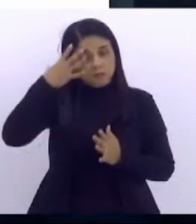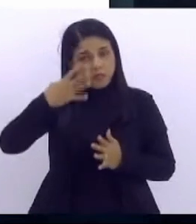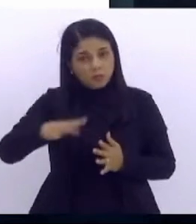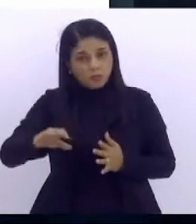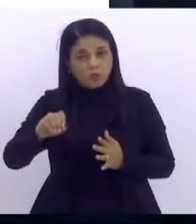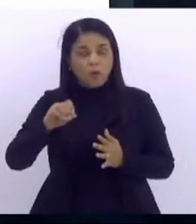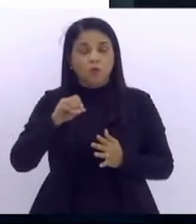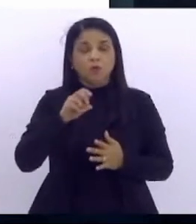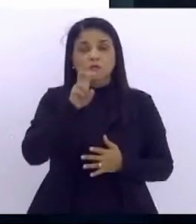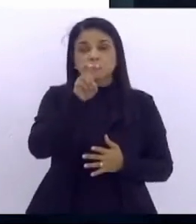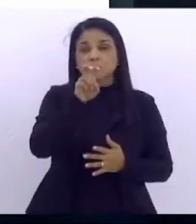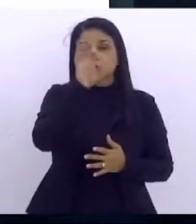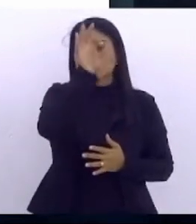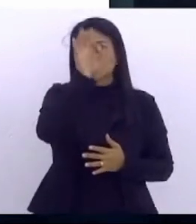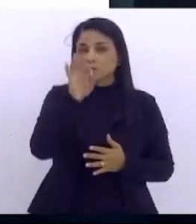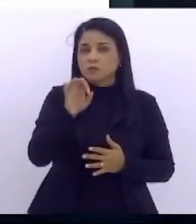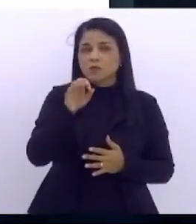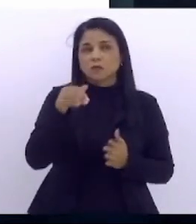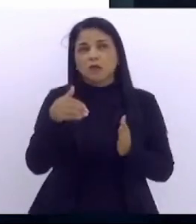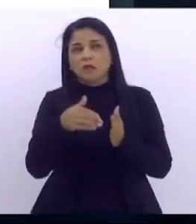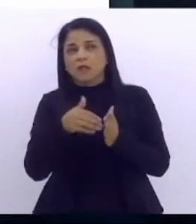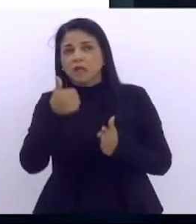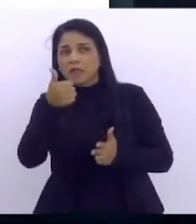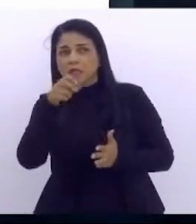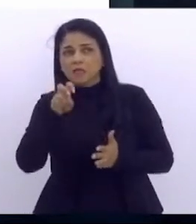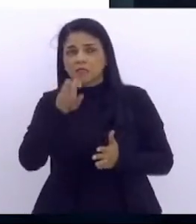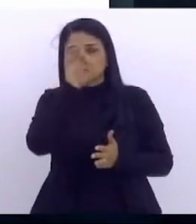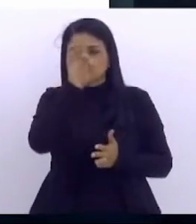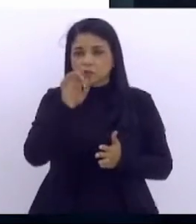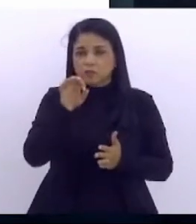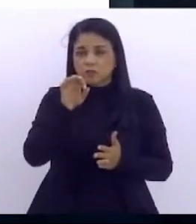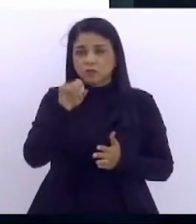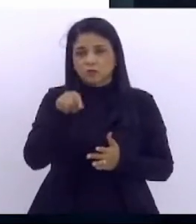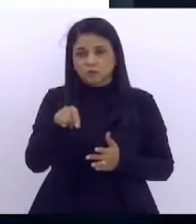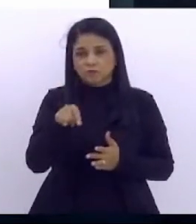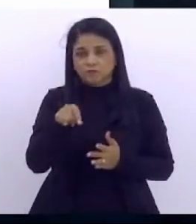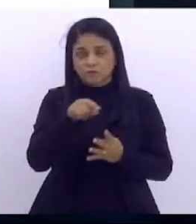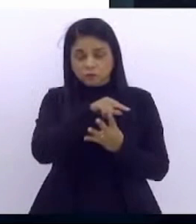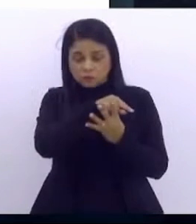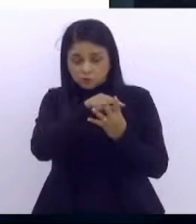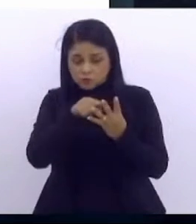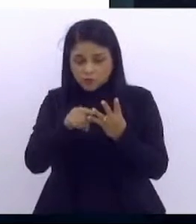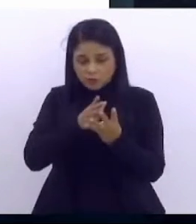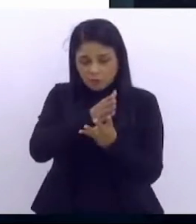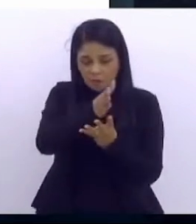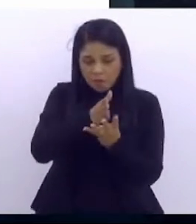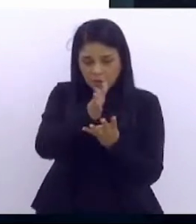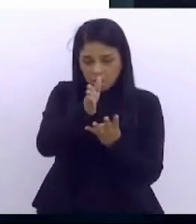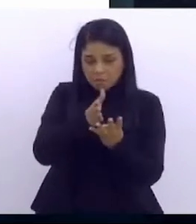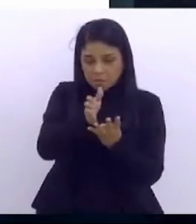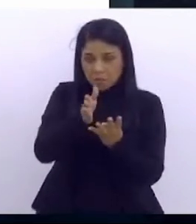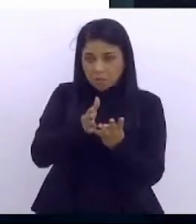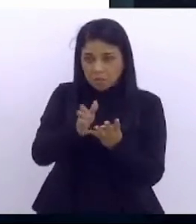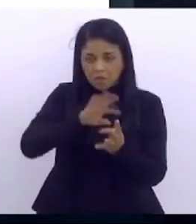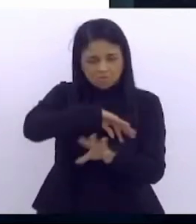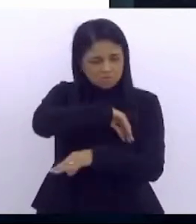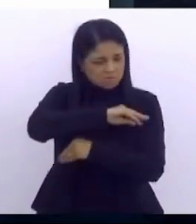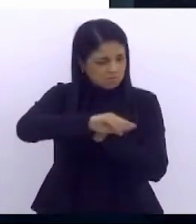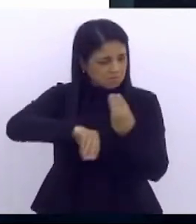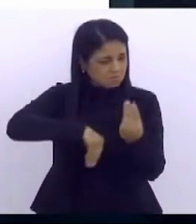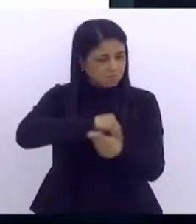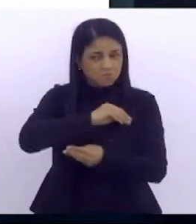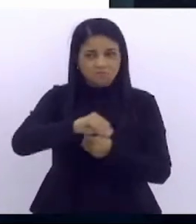até 15% das internações. De todos esses 4 parâmetros, eles fizeram a salada